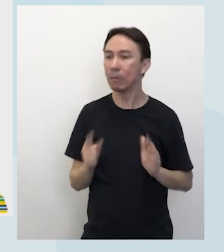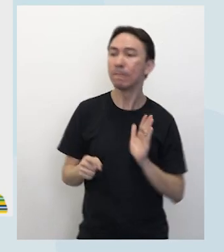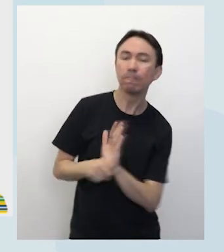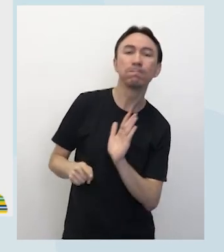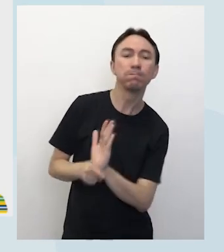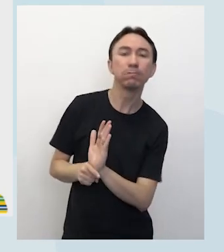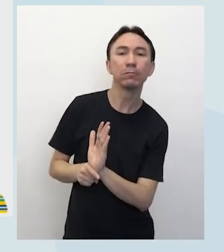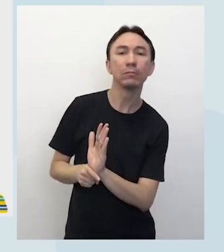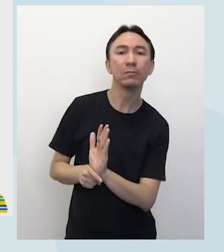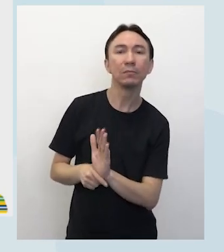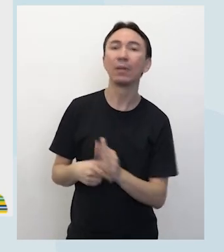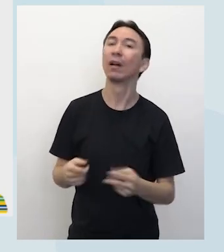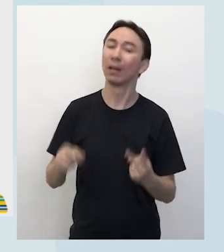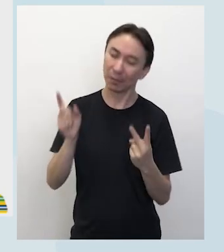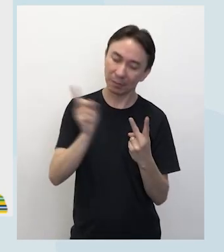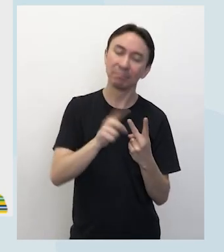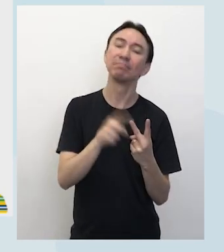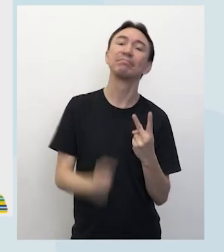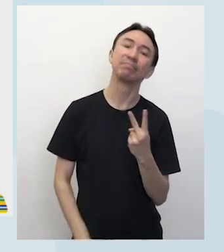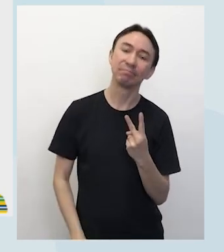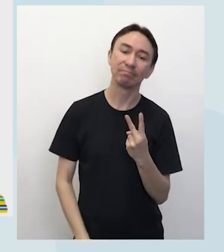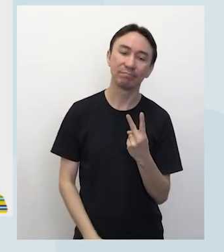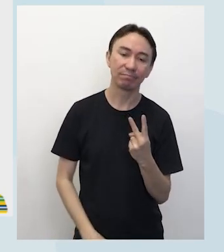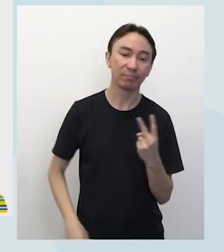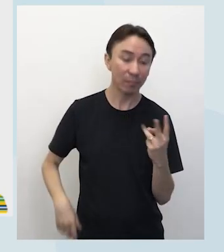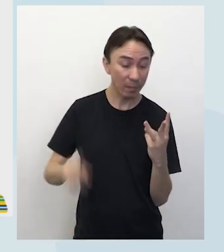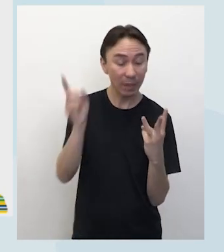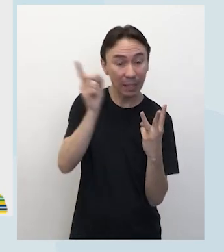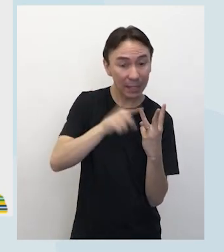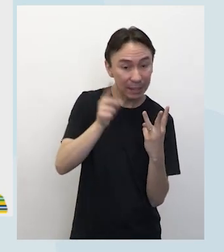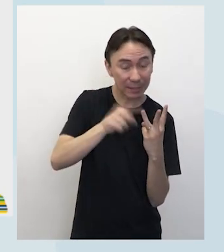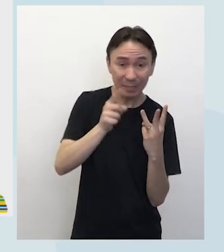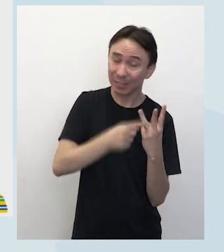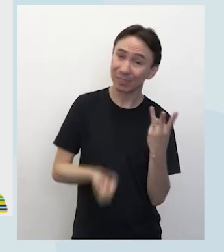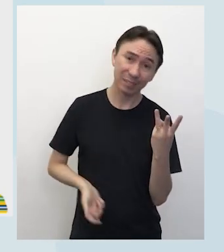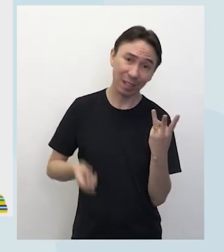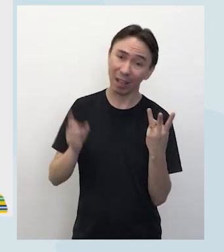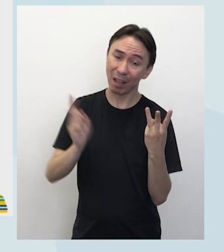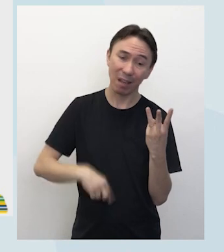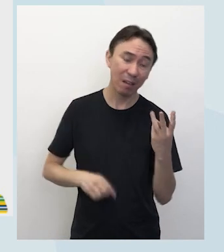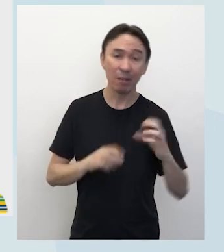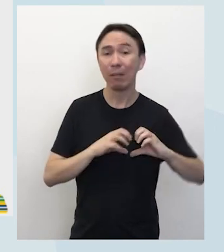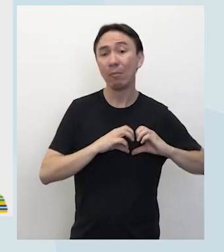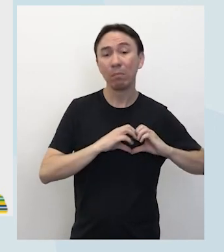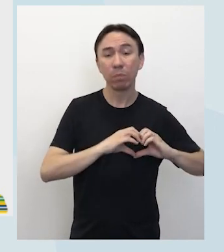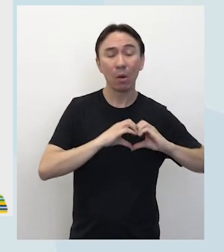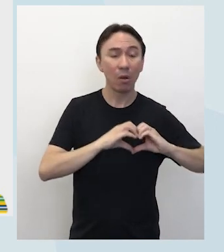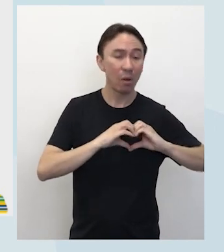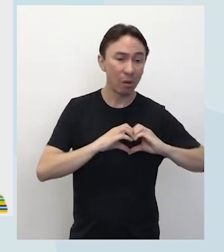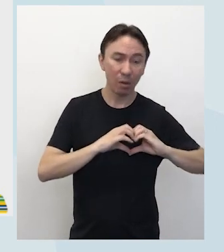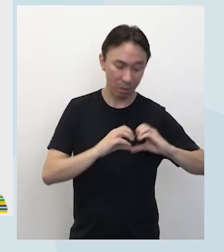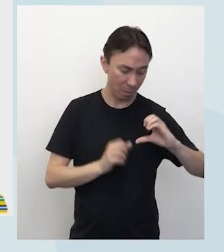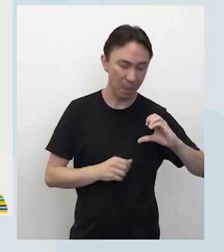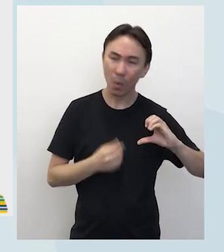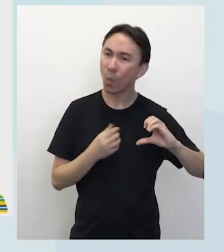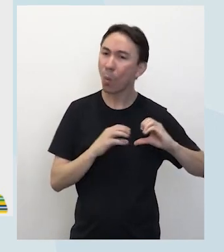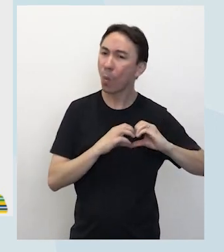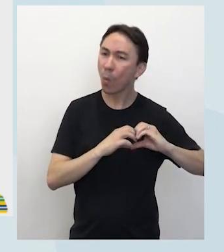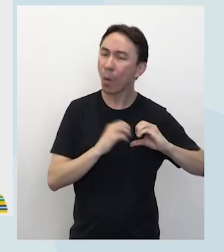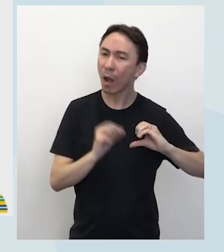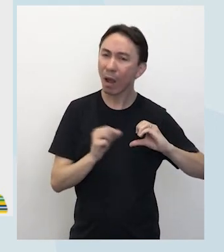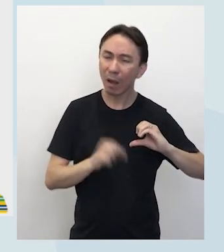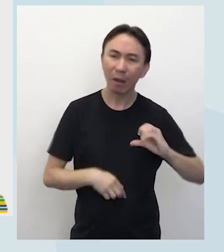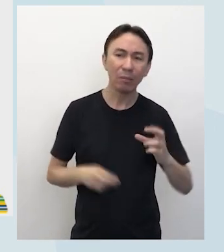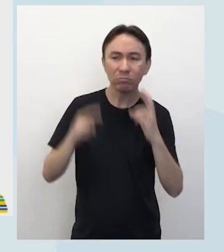A terceira categoria, que a gente chama de amabilidade, tem a ver com respeito, tem a ver com a gente entender o sentimento